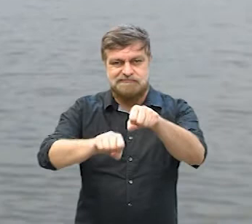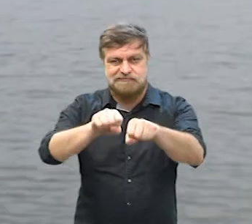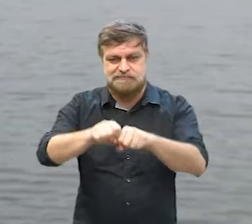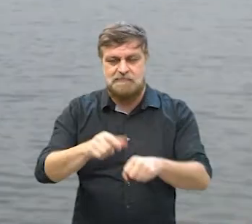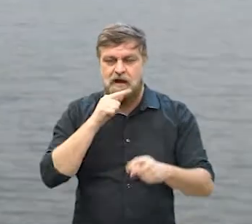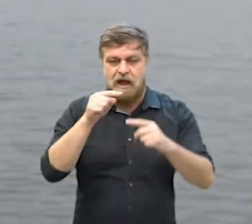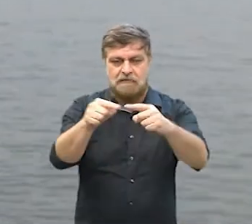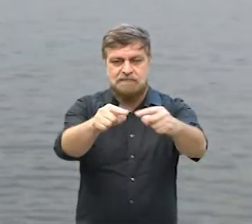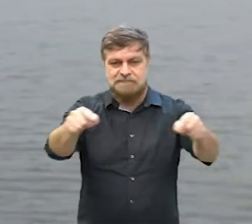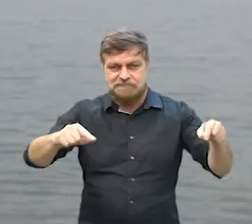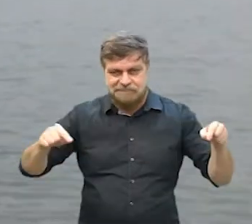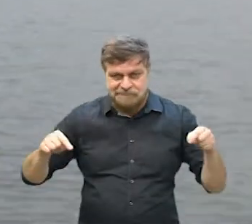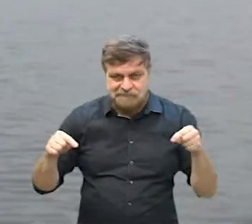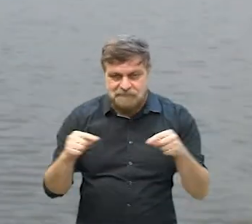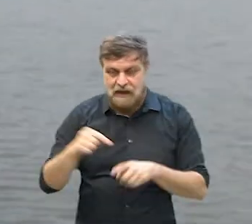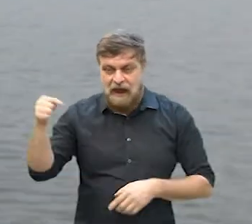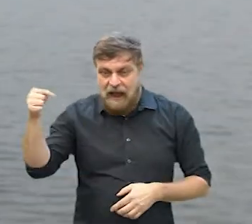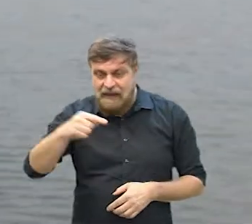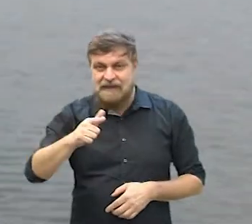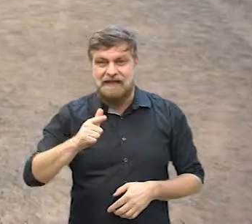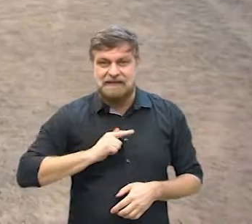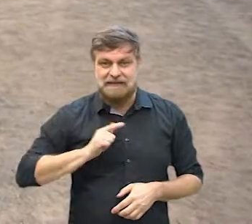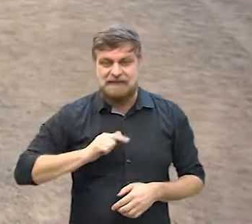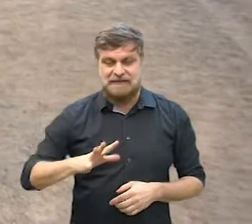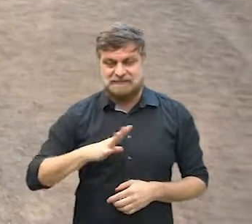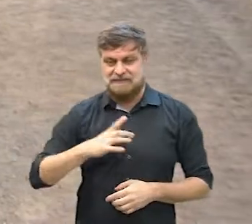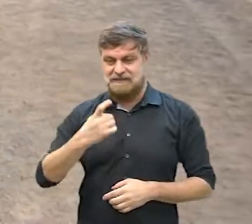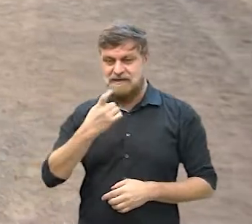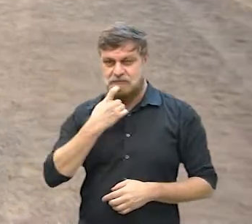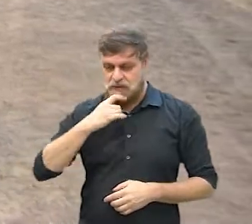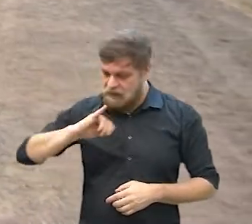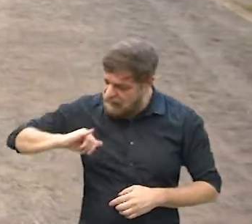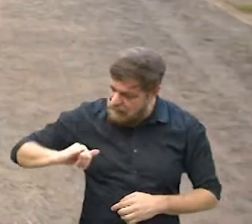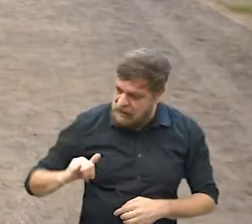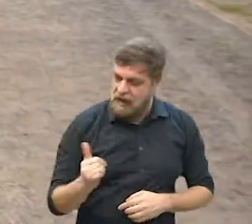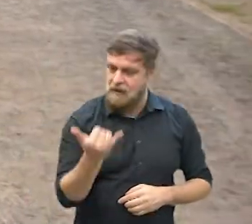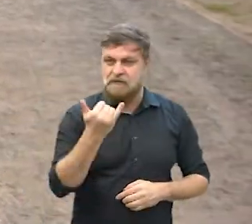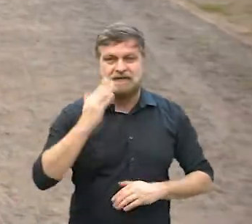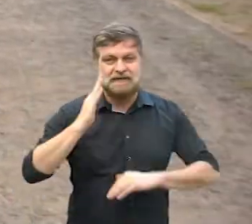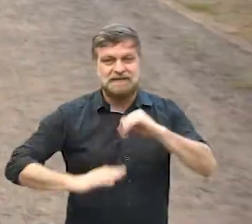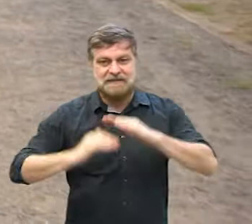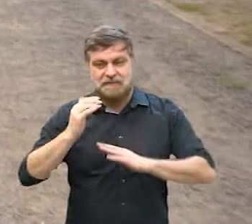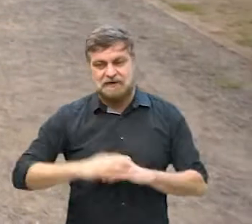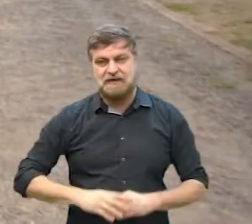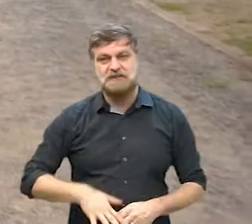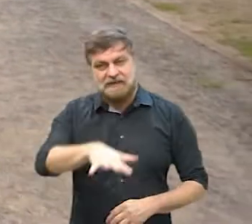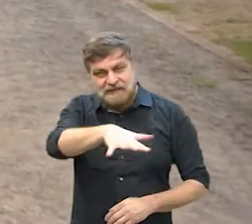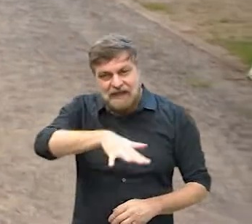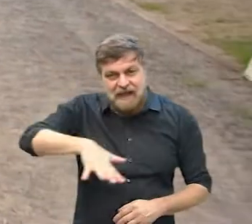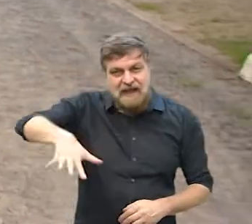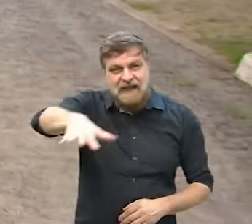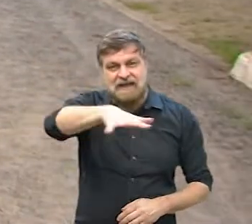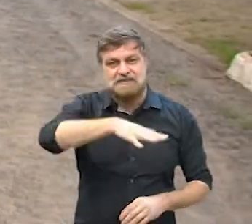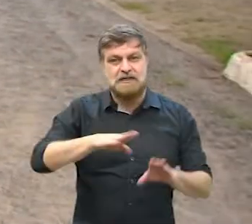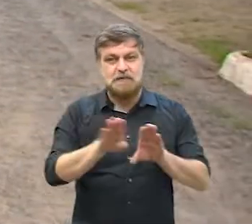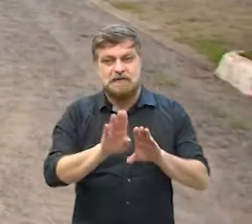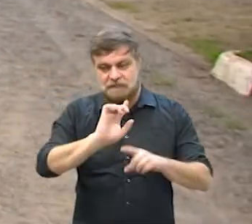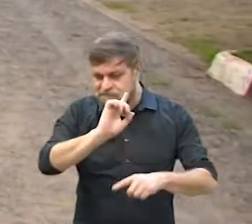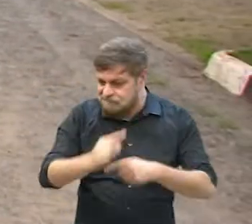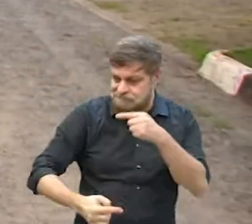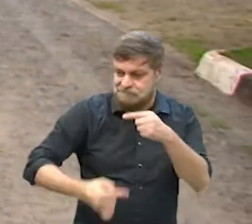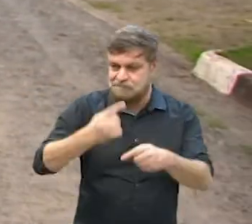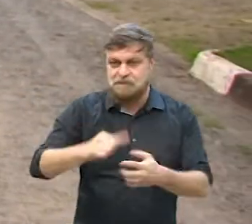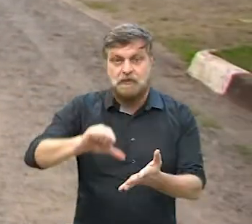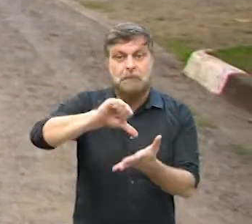Lagoa do Mingone do Parque Linear do Rio Capivari aqui ó a cidade de Campinas possa usufruir dessa atividade aqui também na região